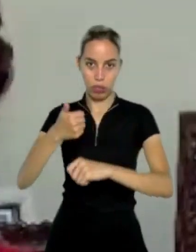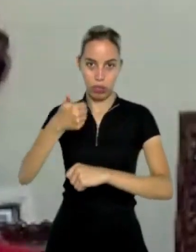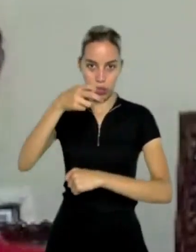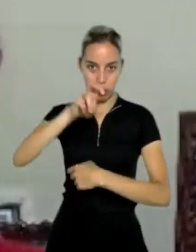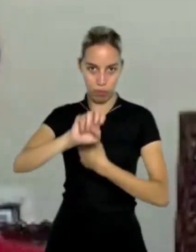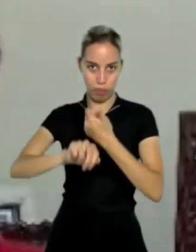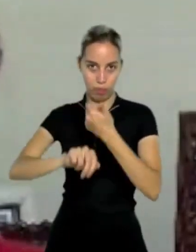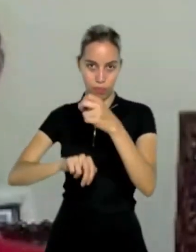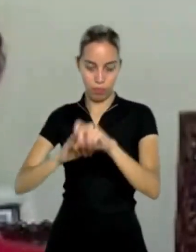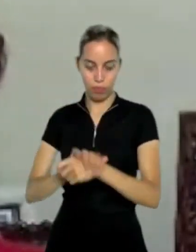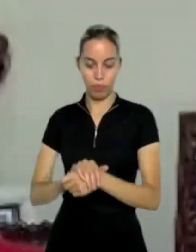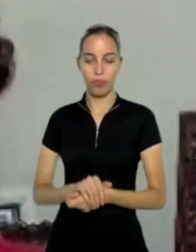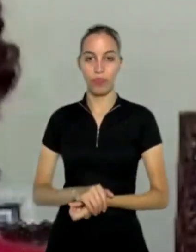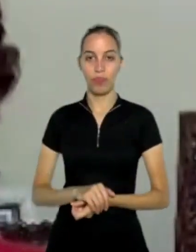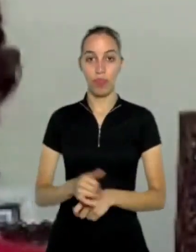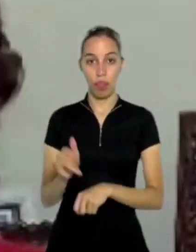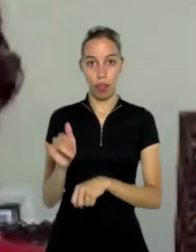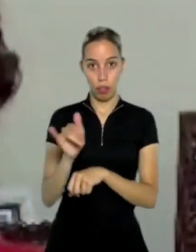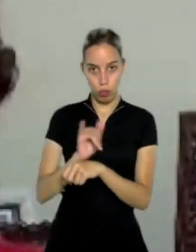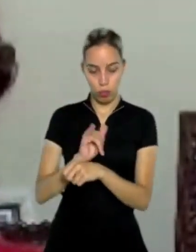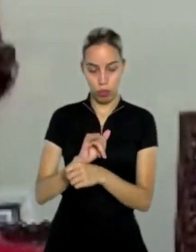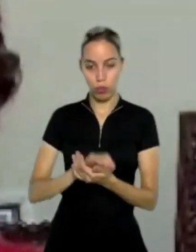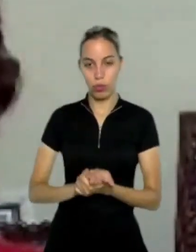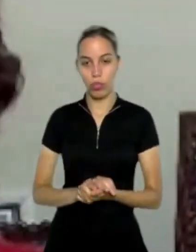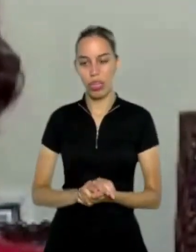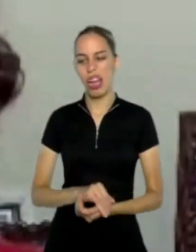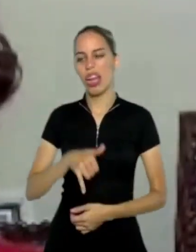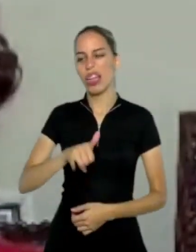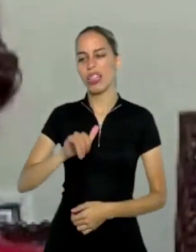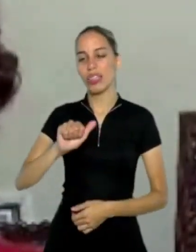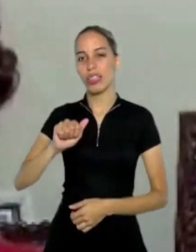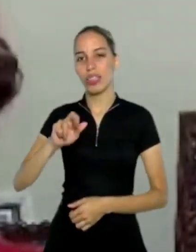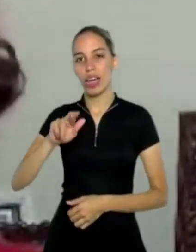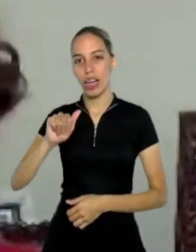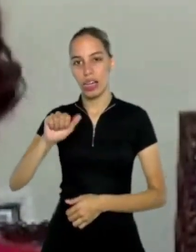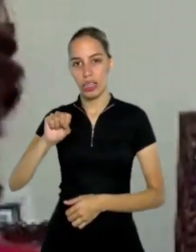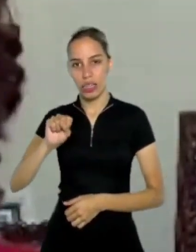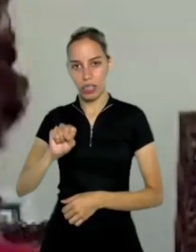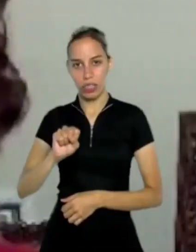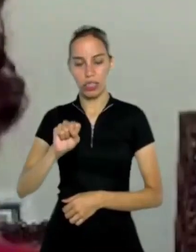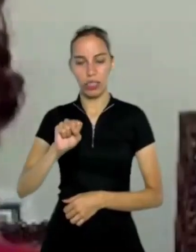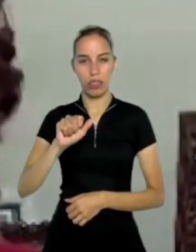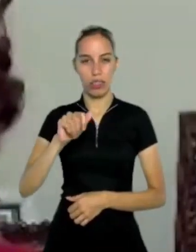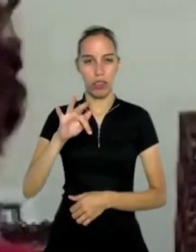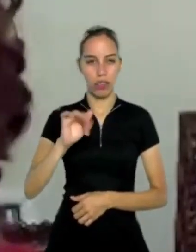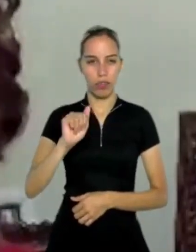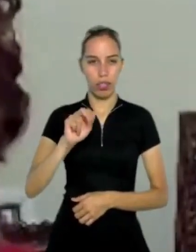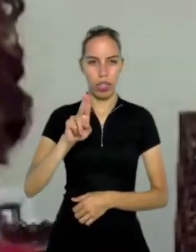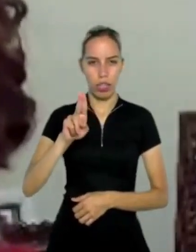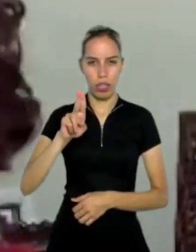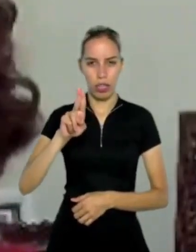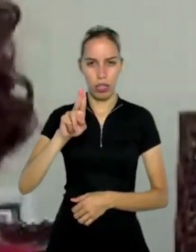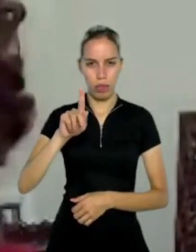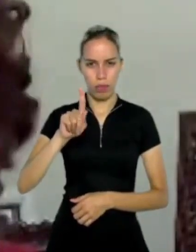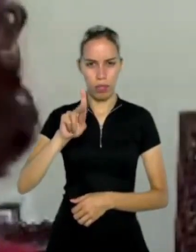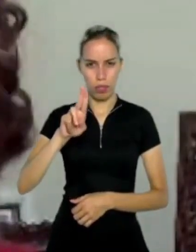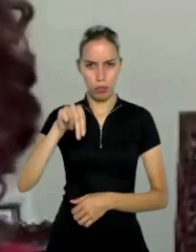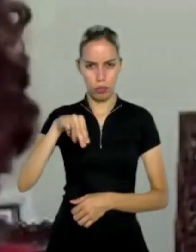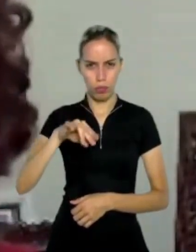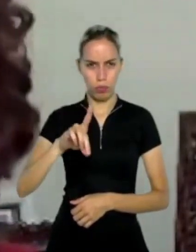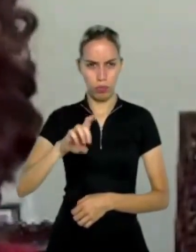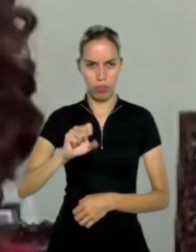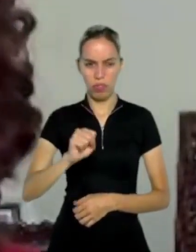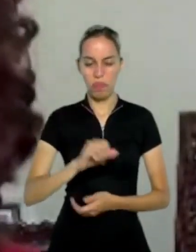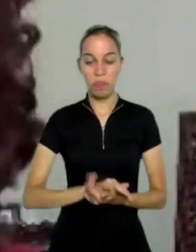Pagus, e aí a gente traz só convidadas, né? Autoras, pesquisadoras, ilustradoras, tem